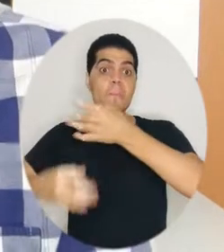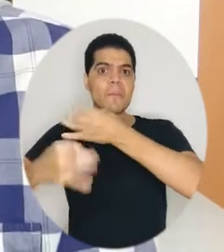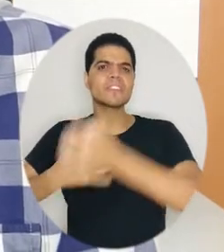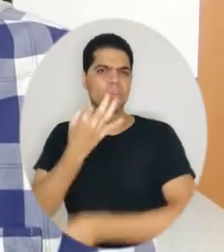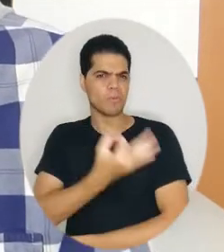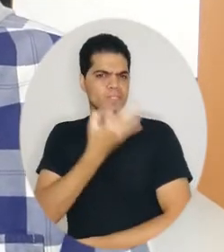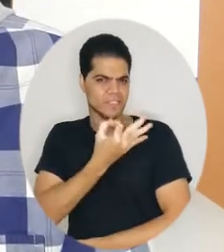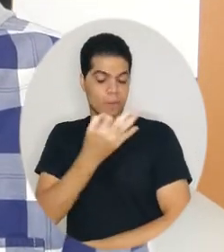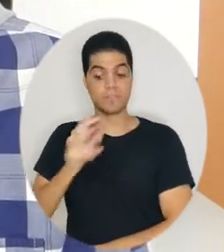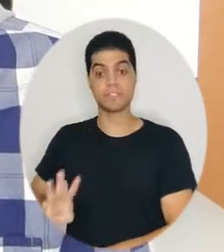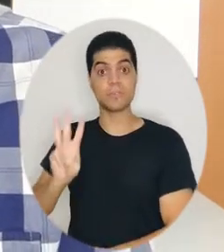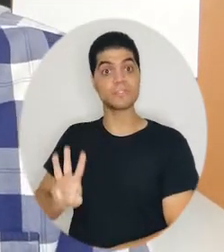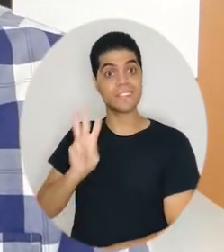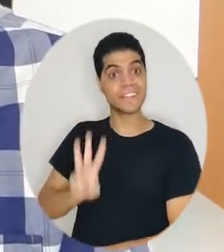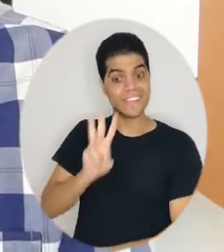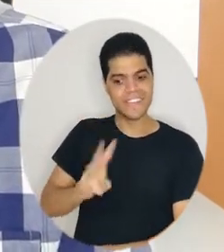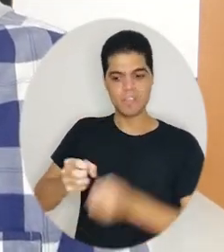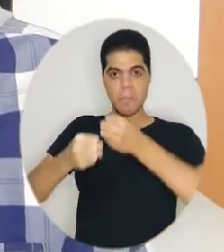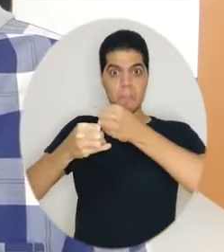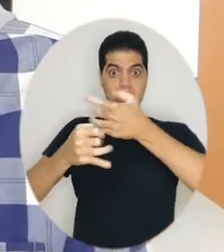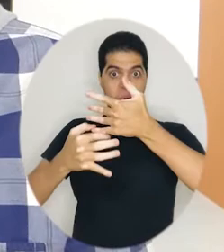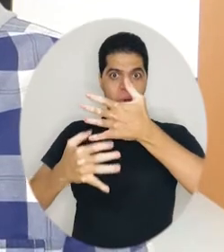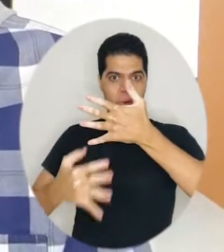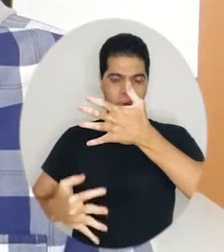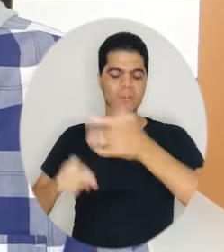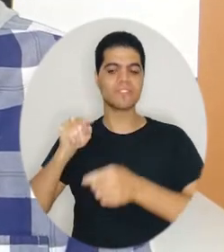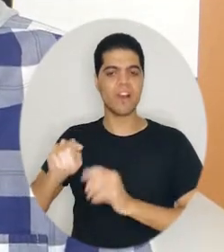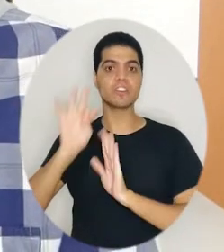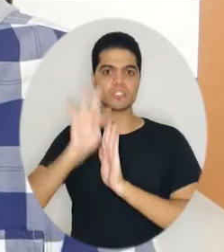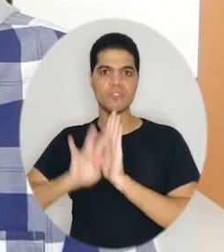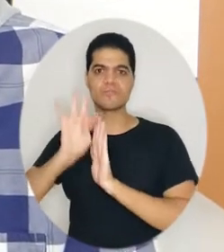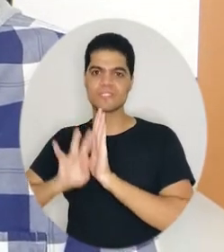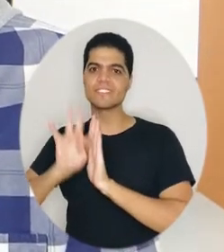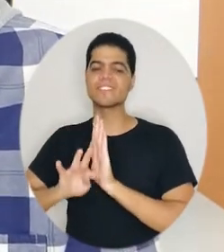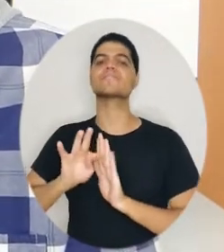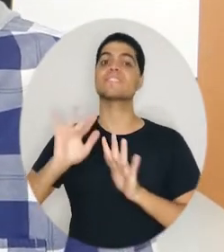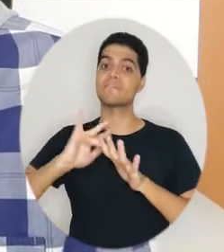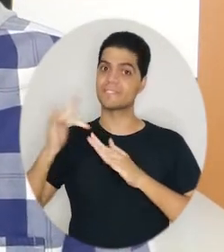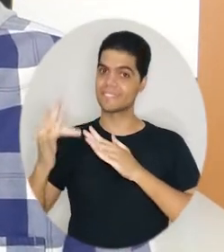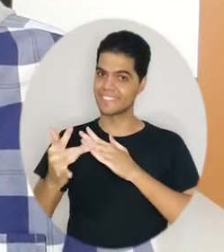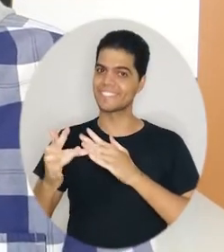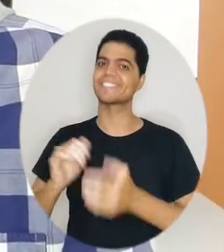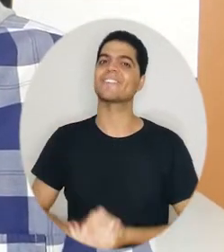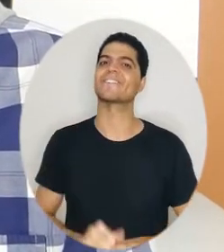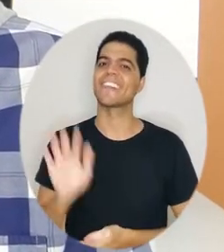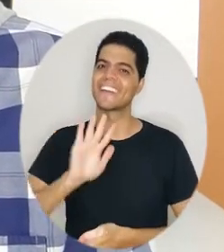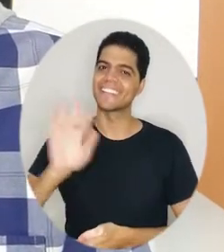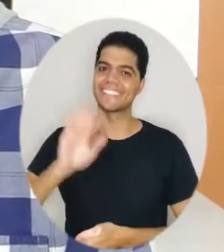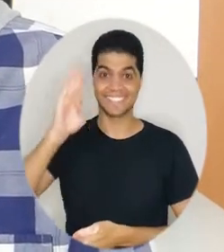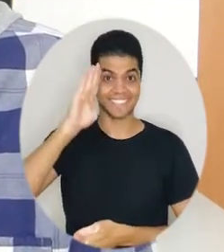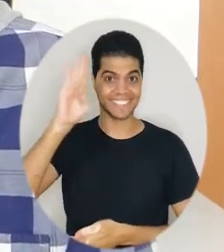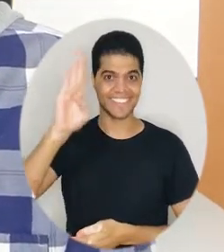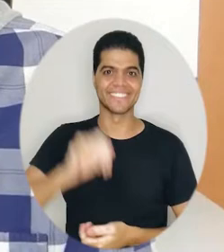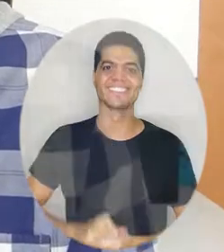que tu achou e nos links na descrição nós vamos ter os preços que eu comentei e também as nossas redes sociais para você seguir até o